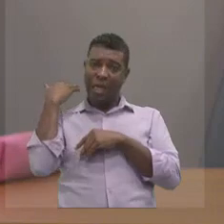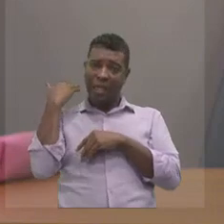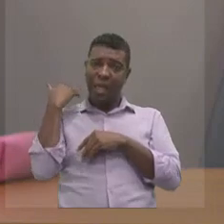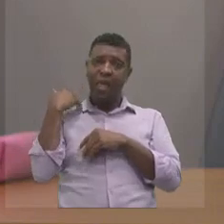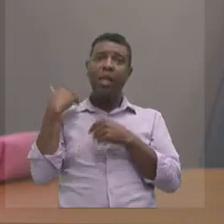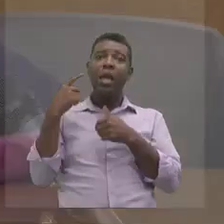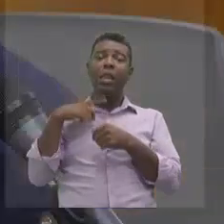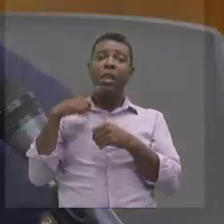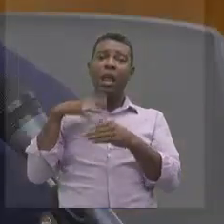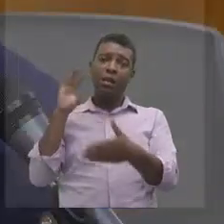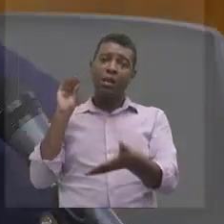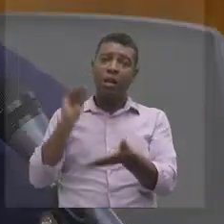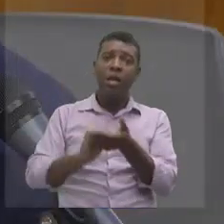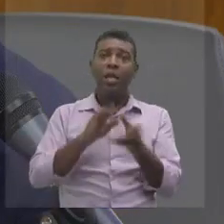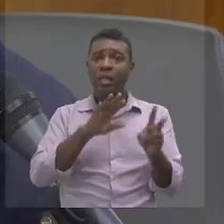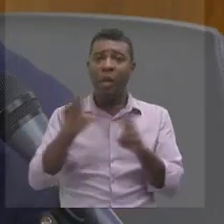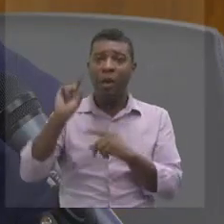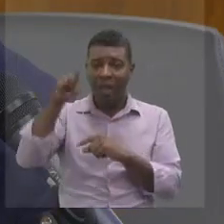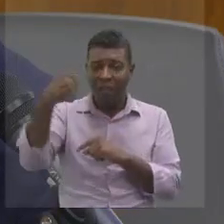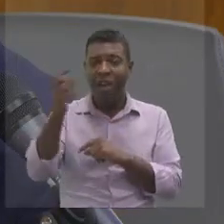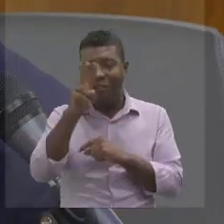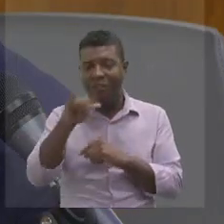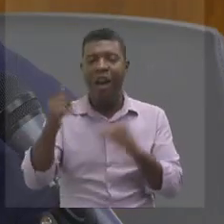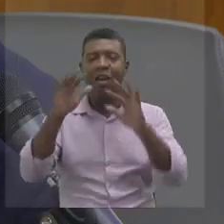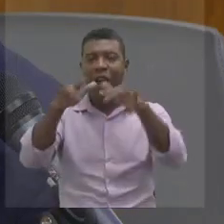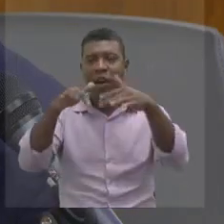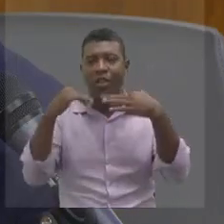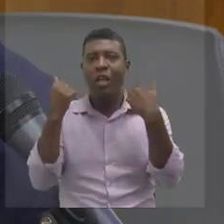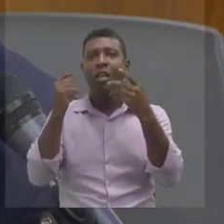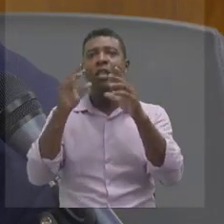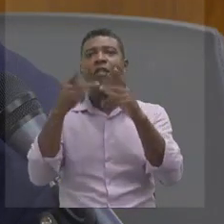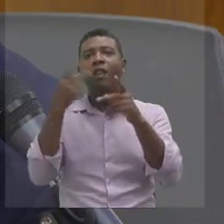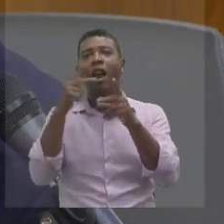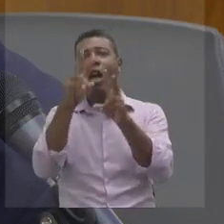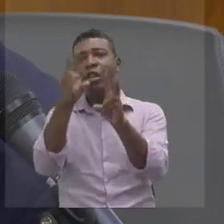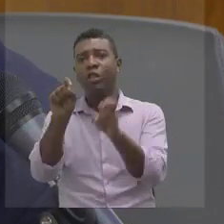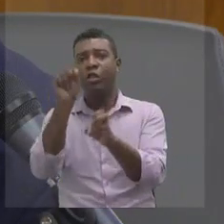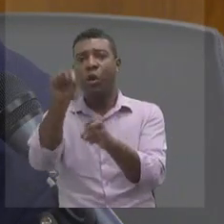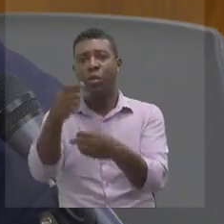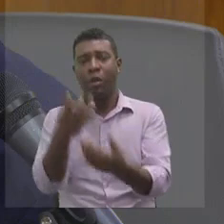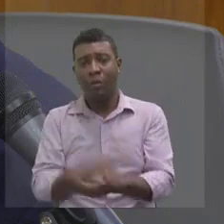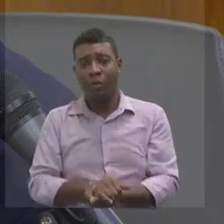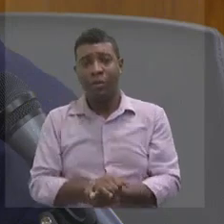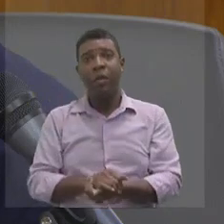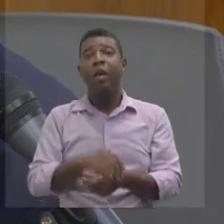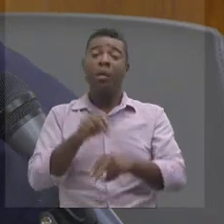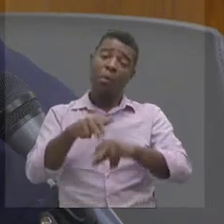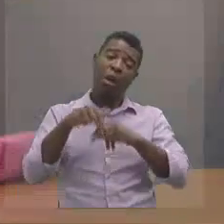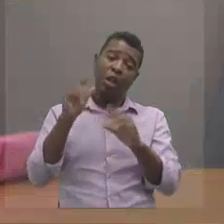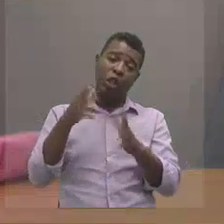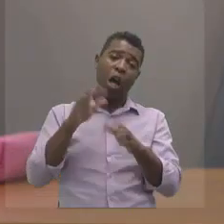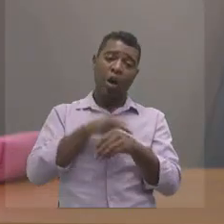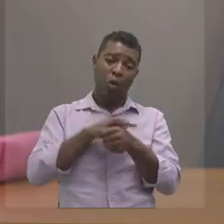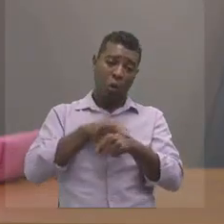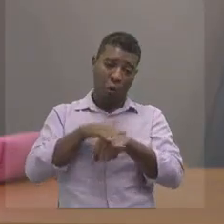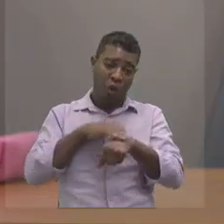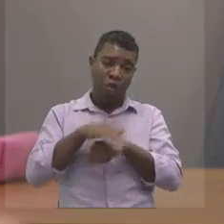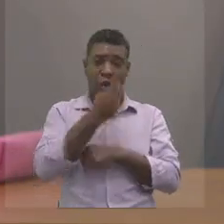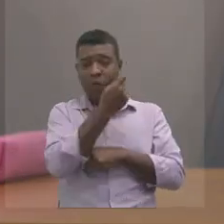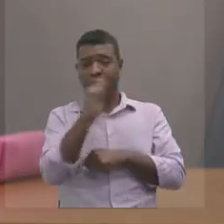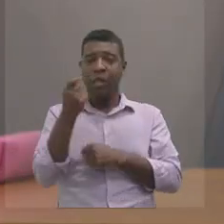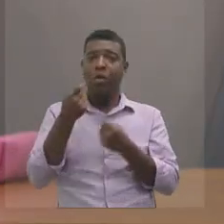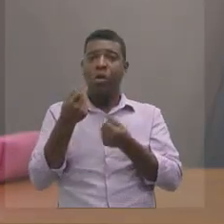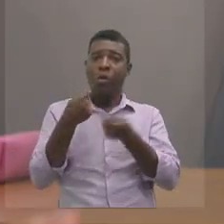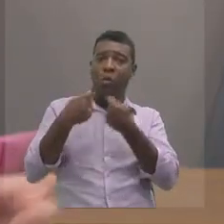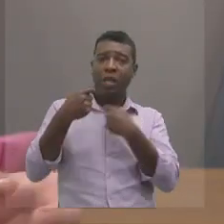4 de julho na semana que vem para tratar exatamente desse trecho inclusive em conversa com associação comercial né até eu eu fui em loco